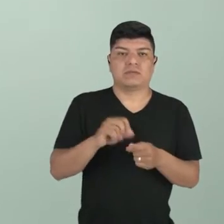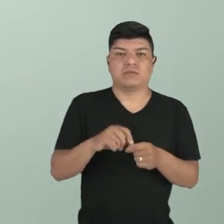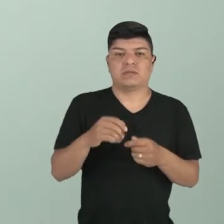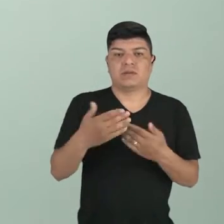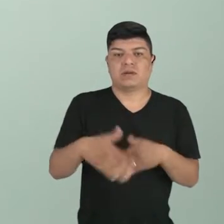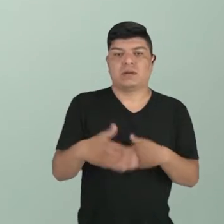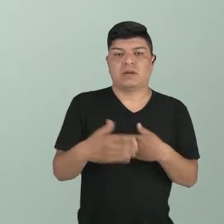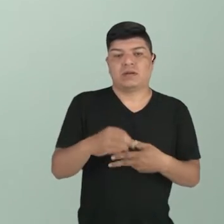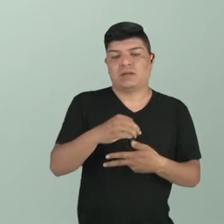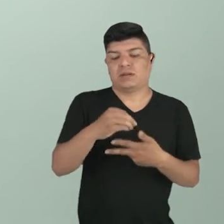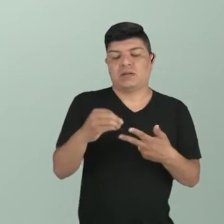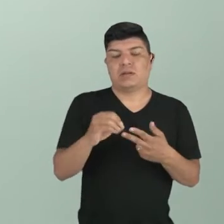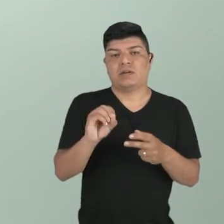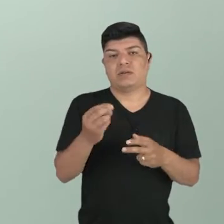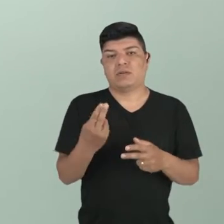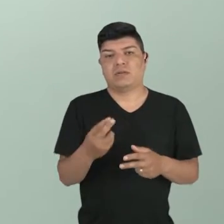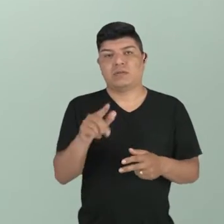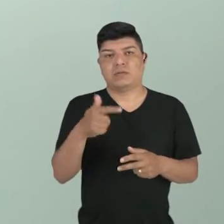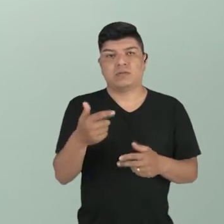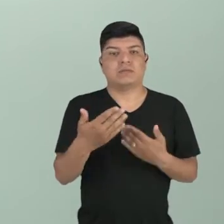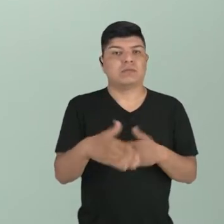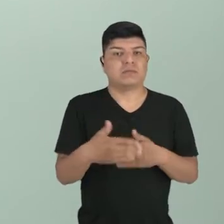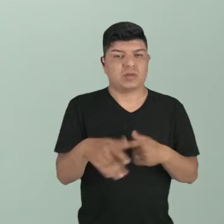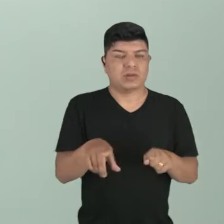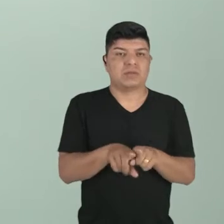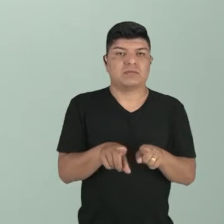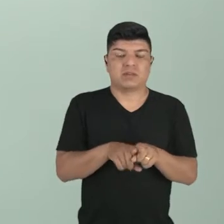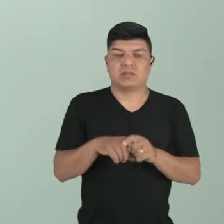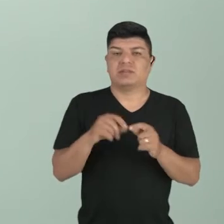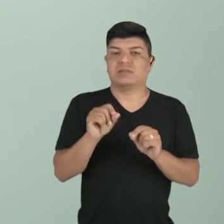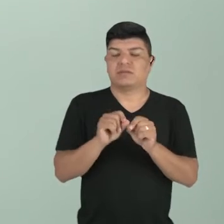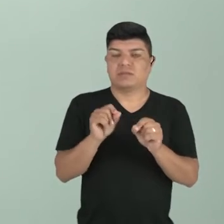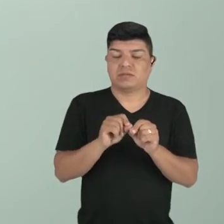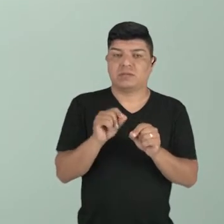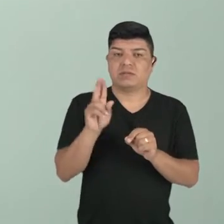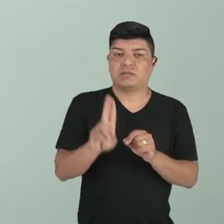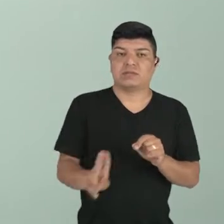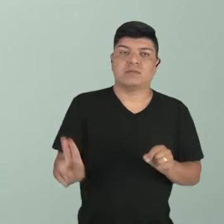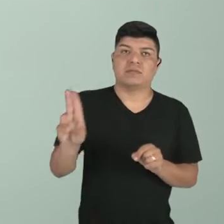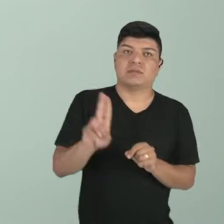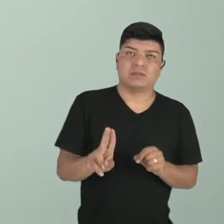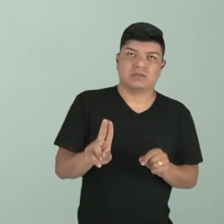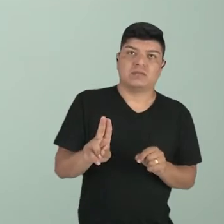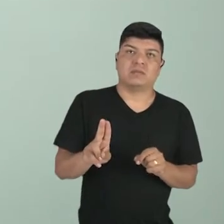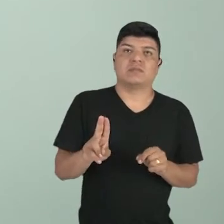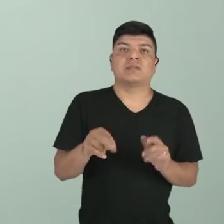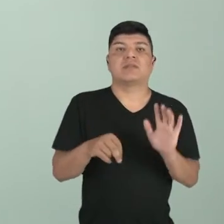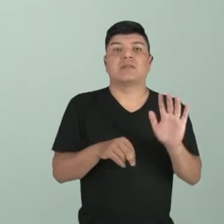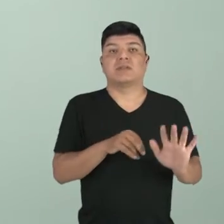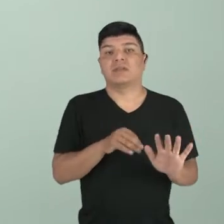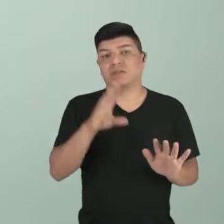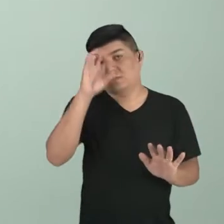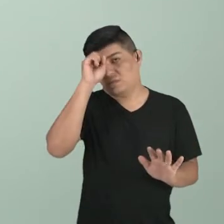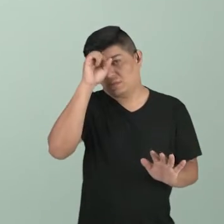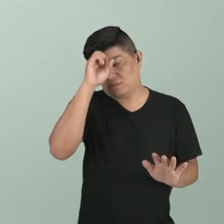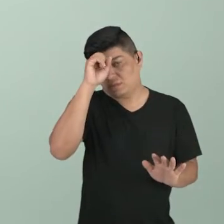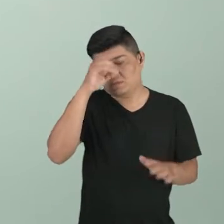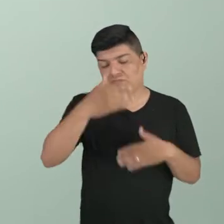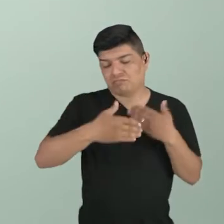prova do Enem ou prestar vestibulares, você vai estar utilizando aquilo que você aprendeu